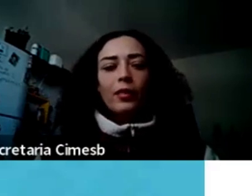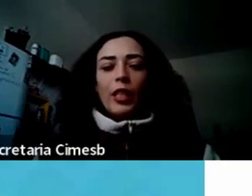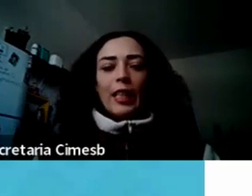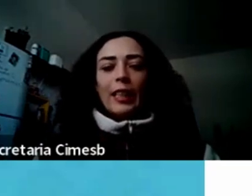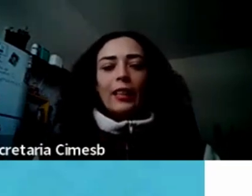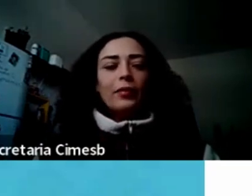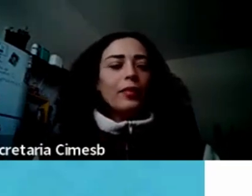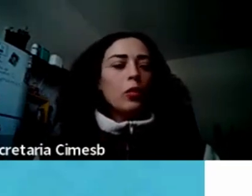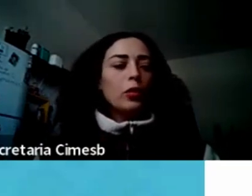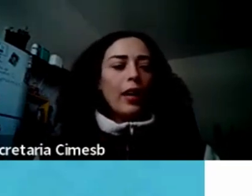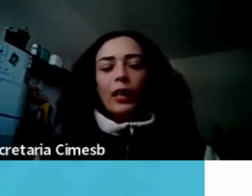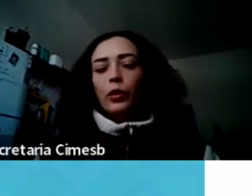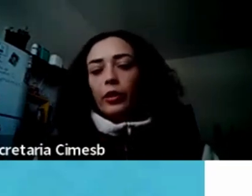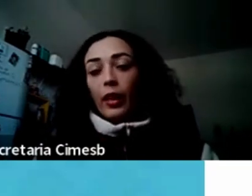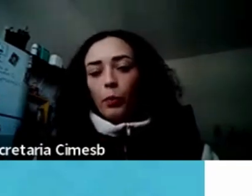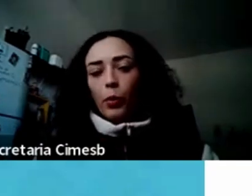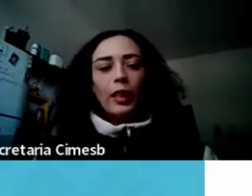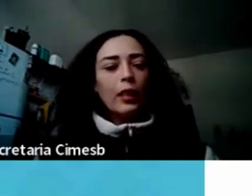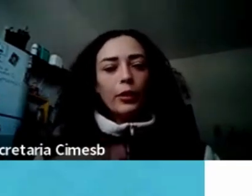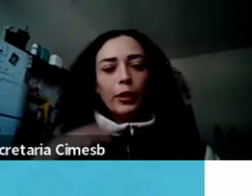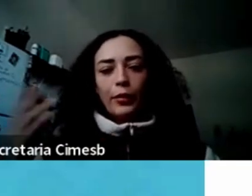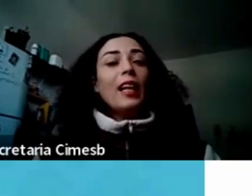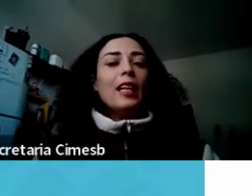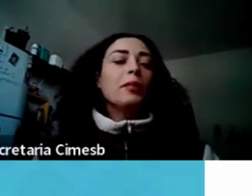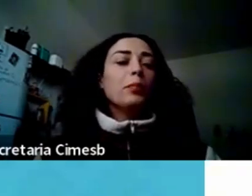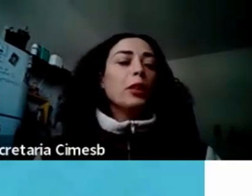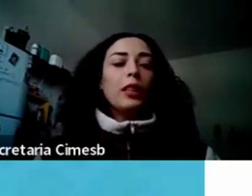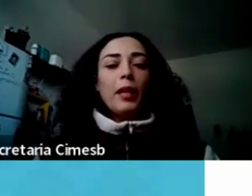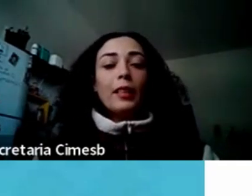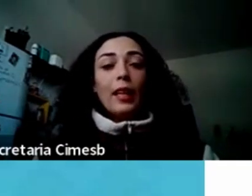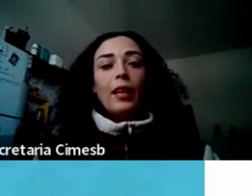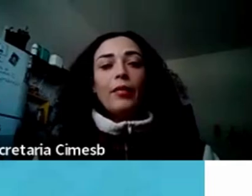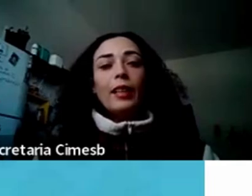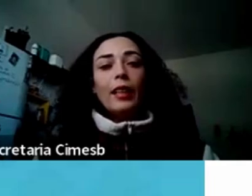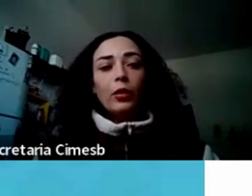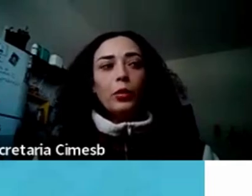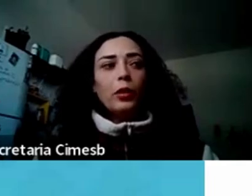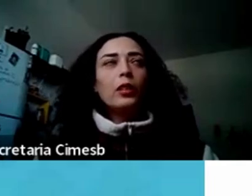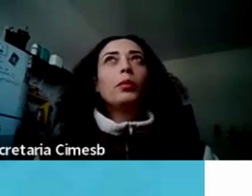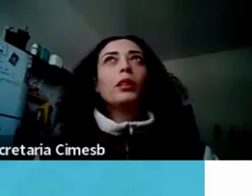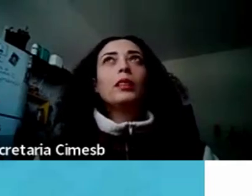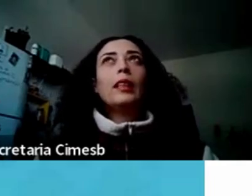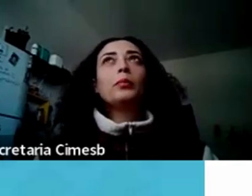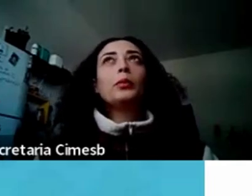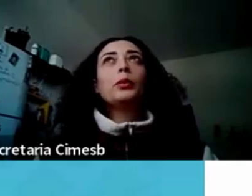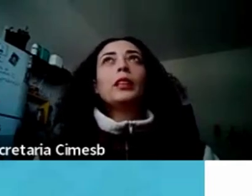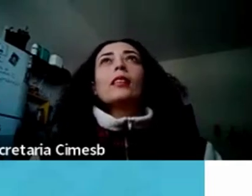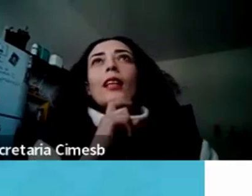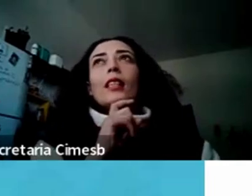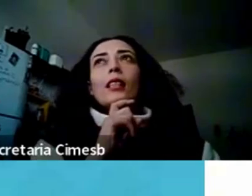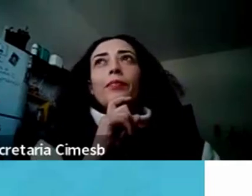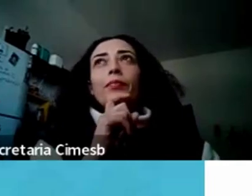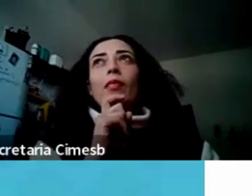falar. Mexerica, alguns falam, outros falam pocã, outros. Então, na Libras pode também ter variações. Por